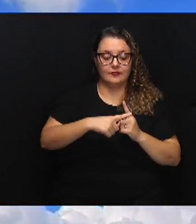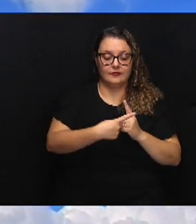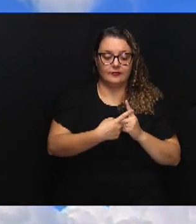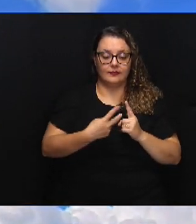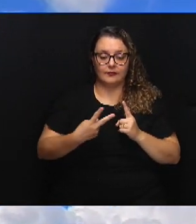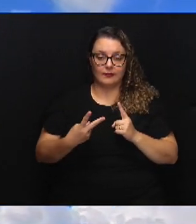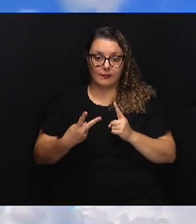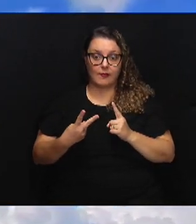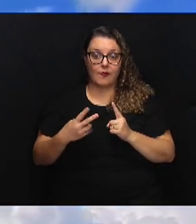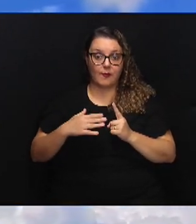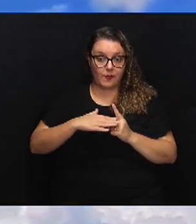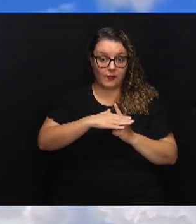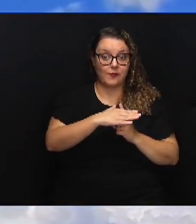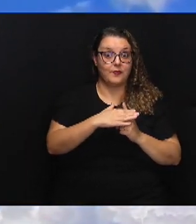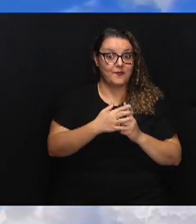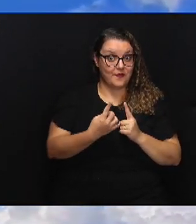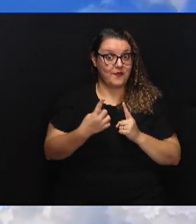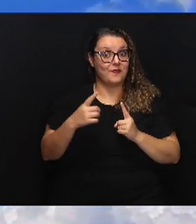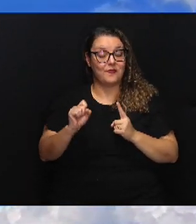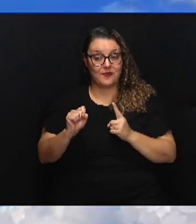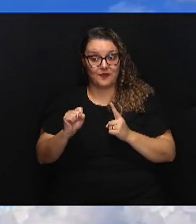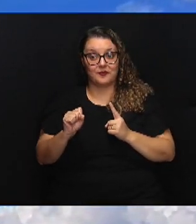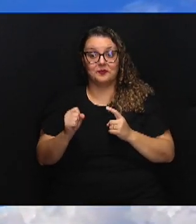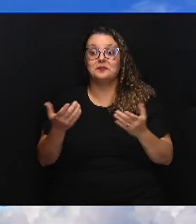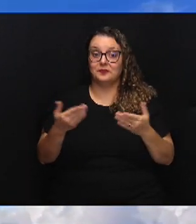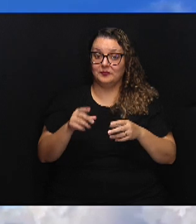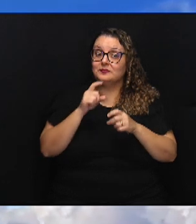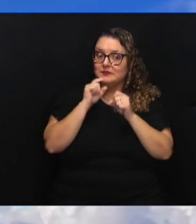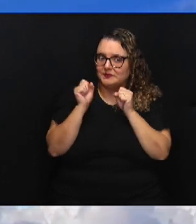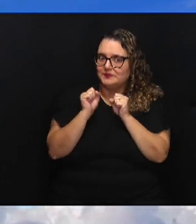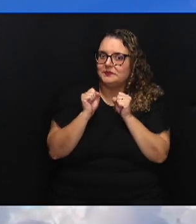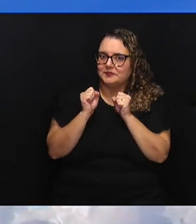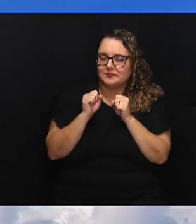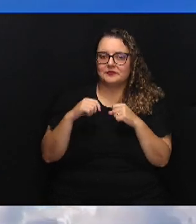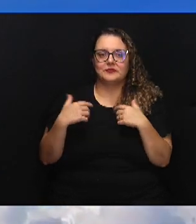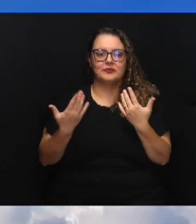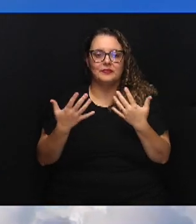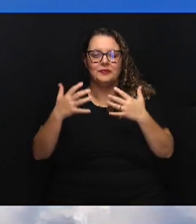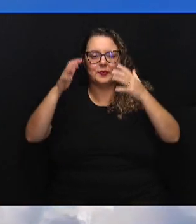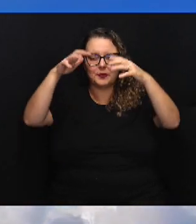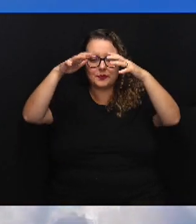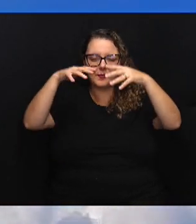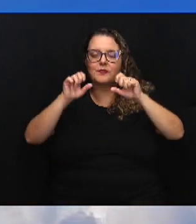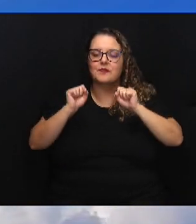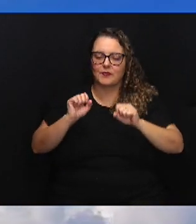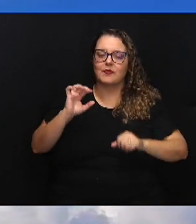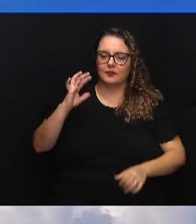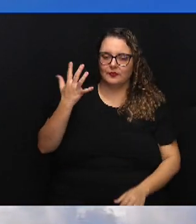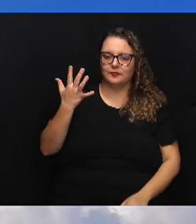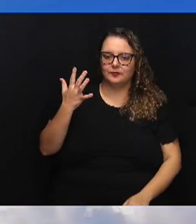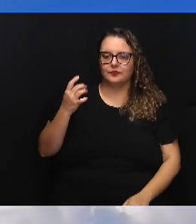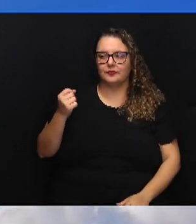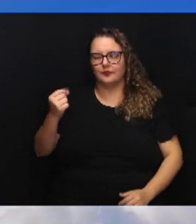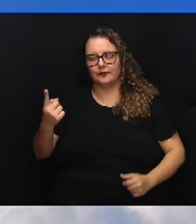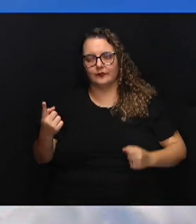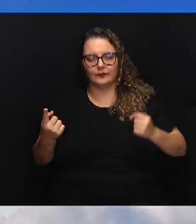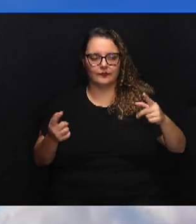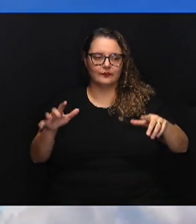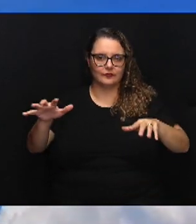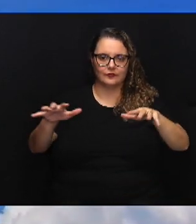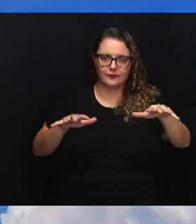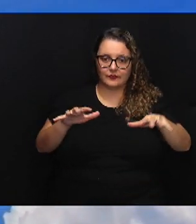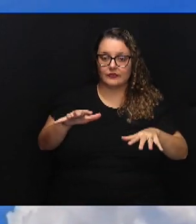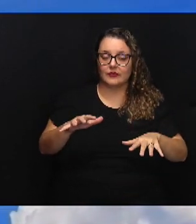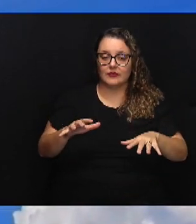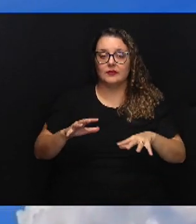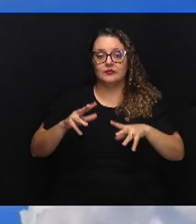12, máxima chega a 18 graus, hoje tá frio, gente, e aí pancadinhas de chuvas isoladas, né,